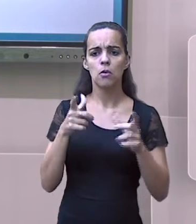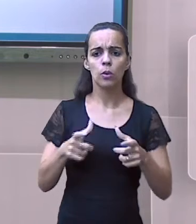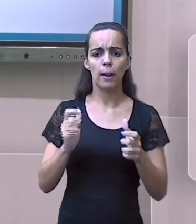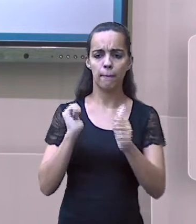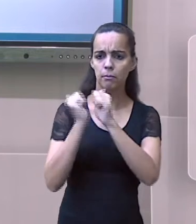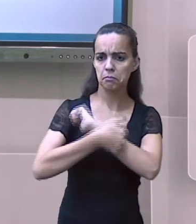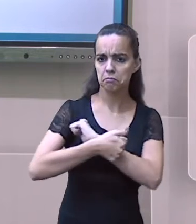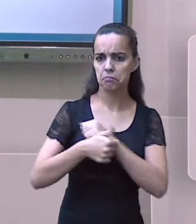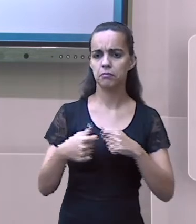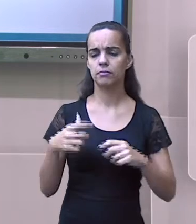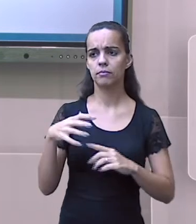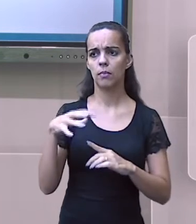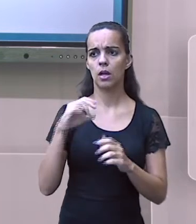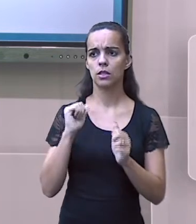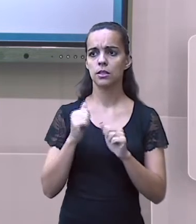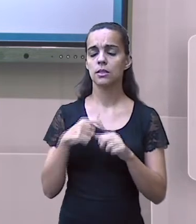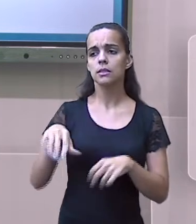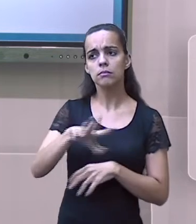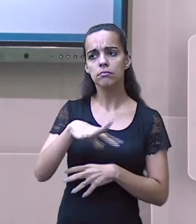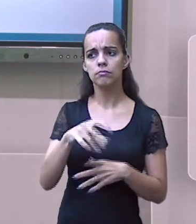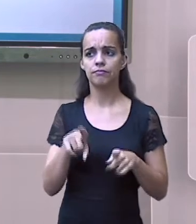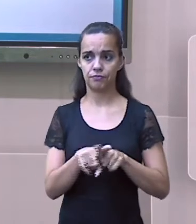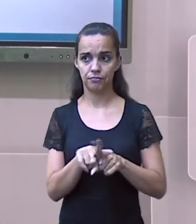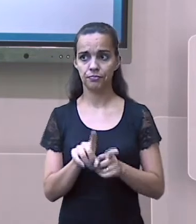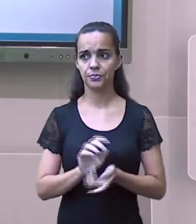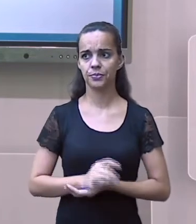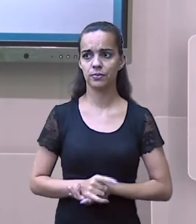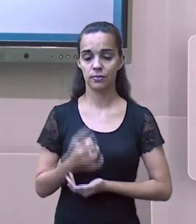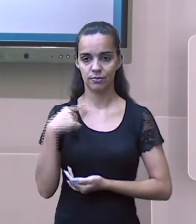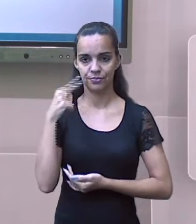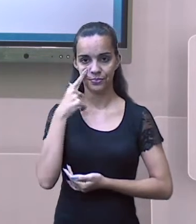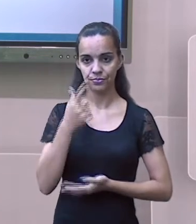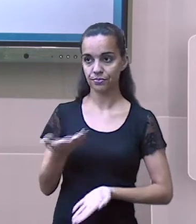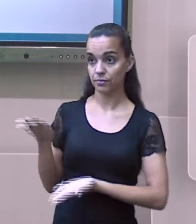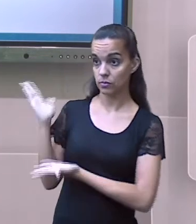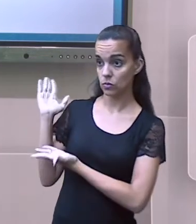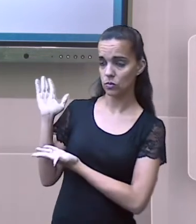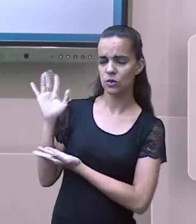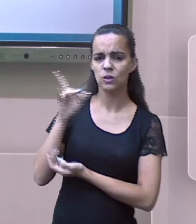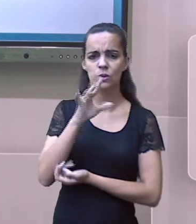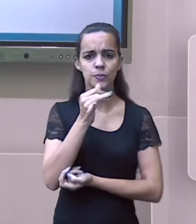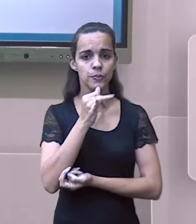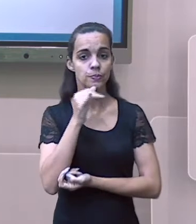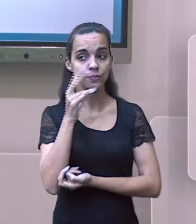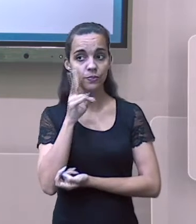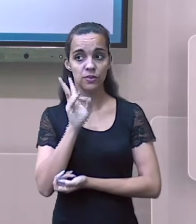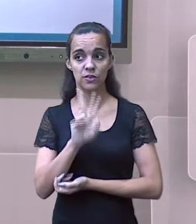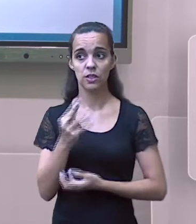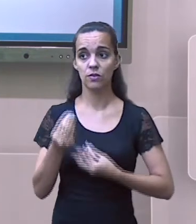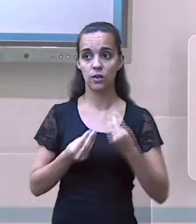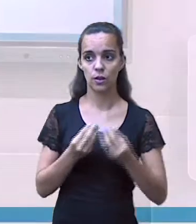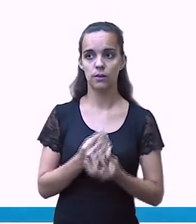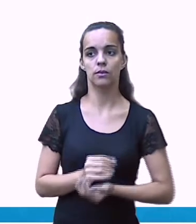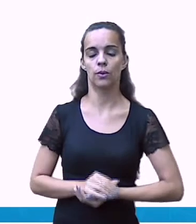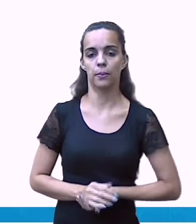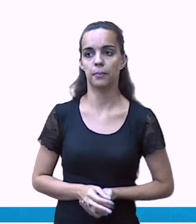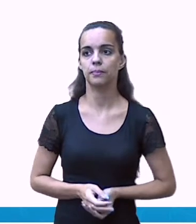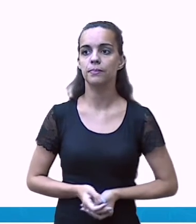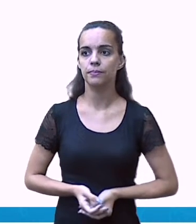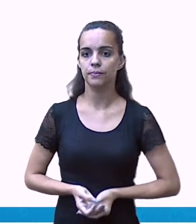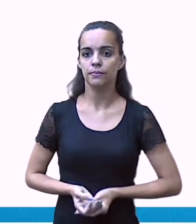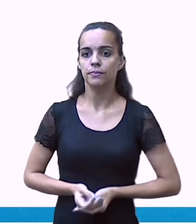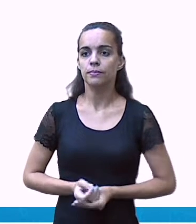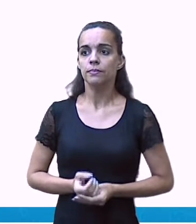então são ambientes externos. E aí eles são mais ou menos assim, tá vendo? Ó, você consegue perceber que ele é mais assim com a estrutura